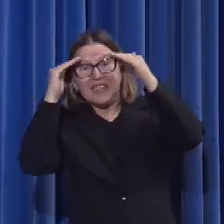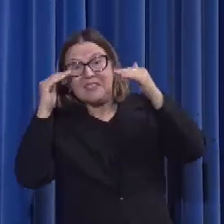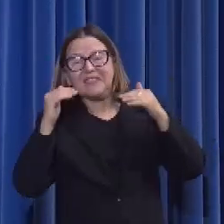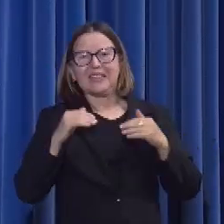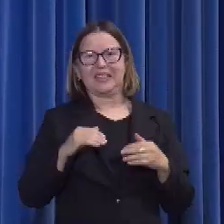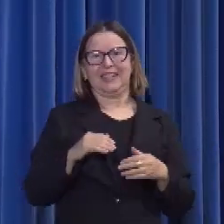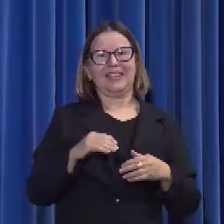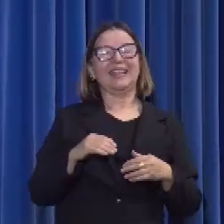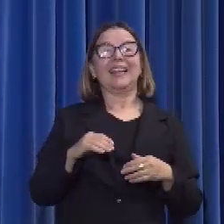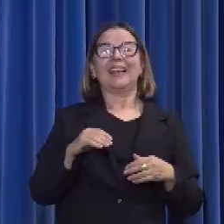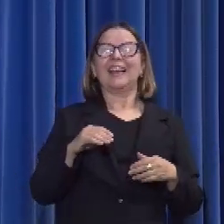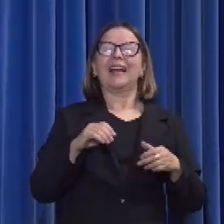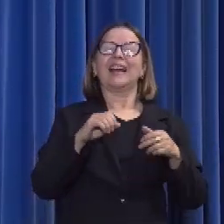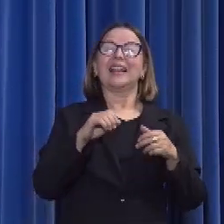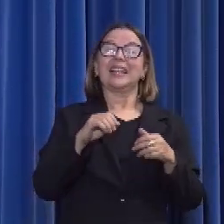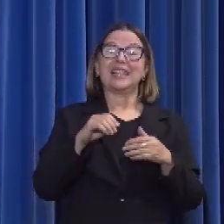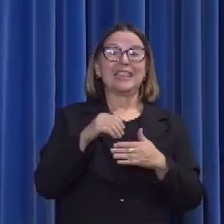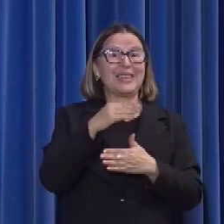estamos aguardando.